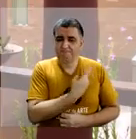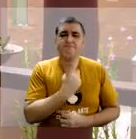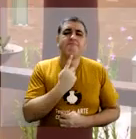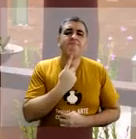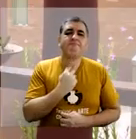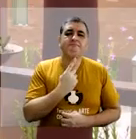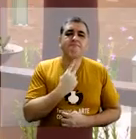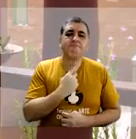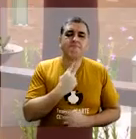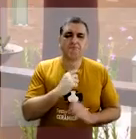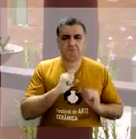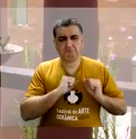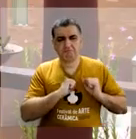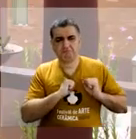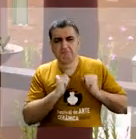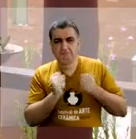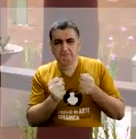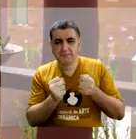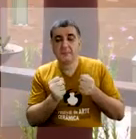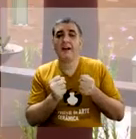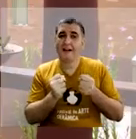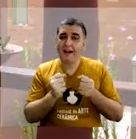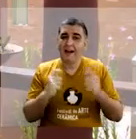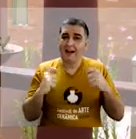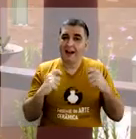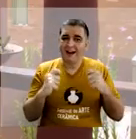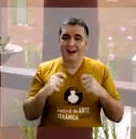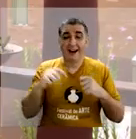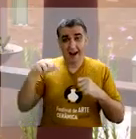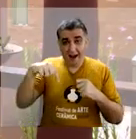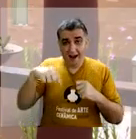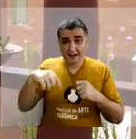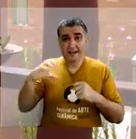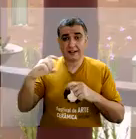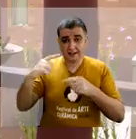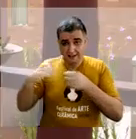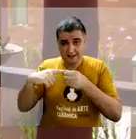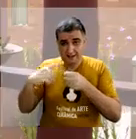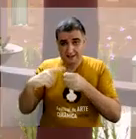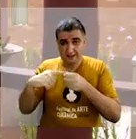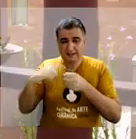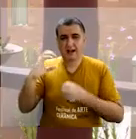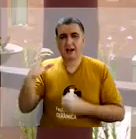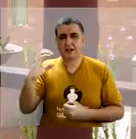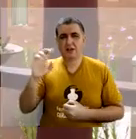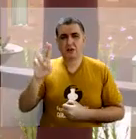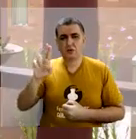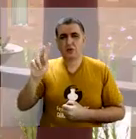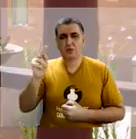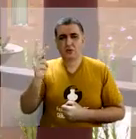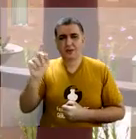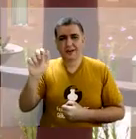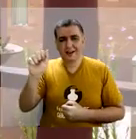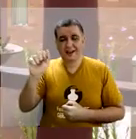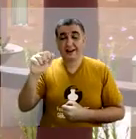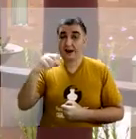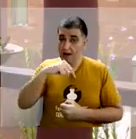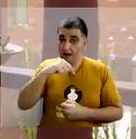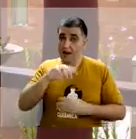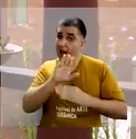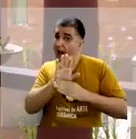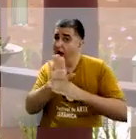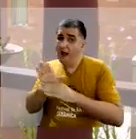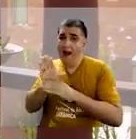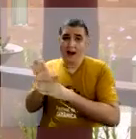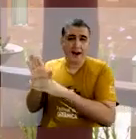nossa vontade de fazer acontecer, nós fizemos uma diferença no contexto de